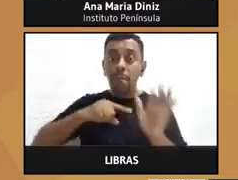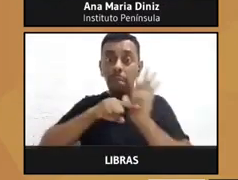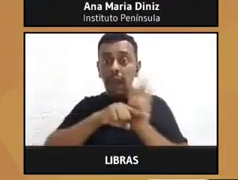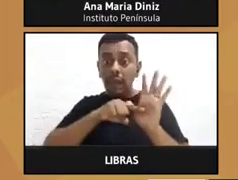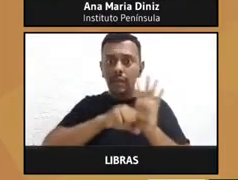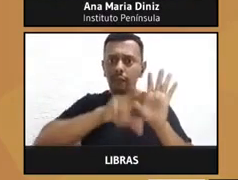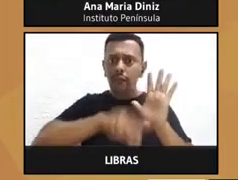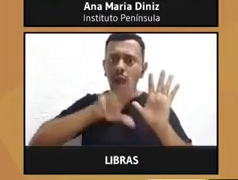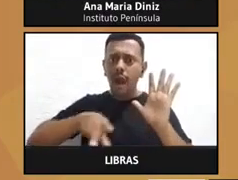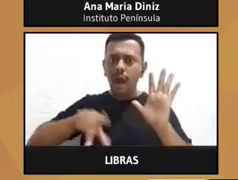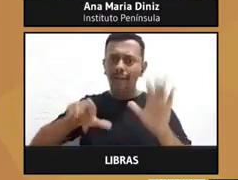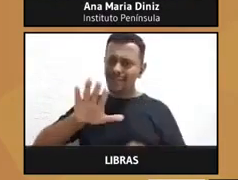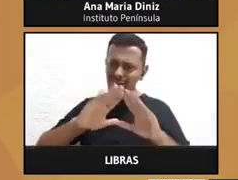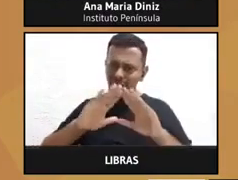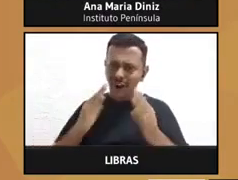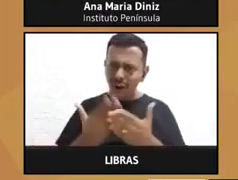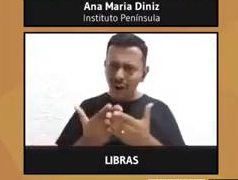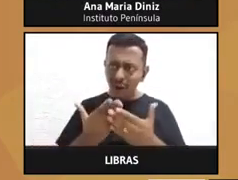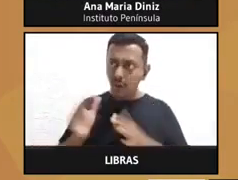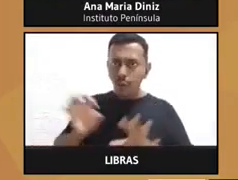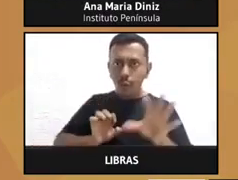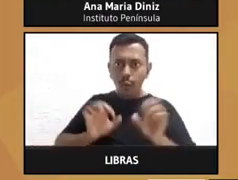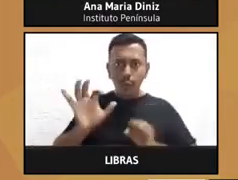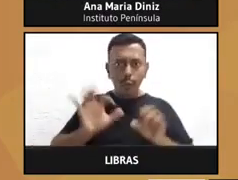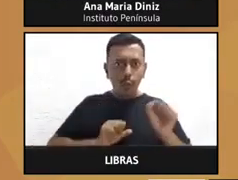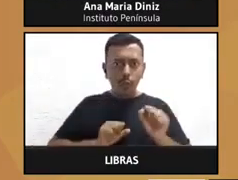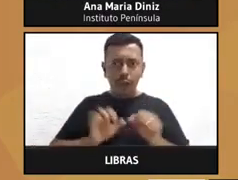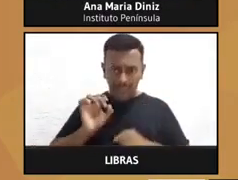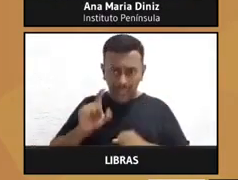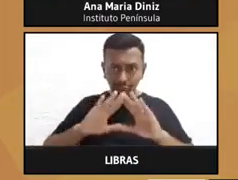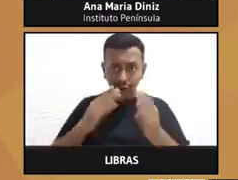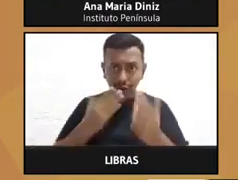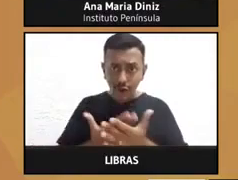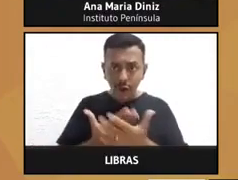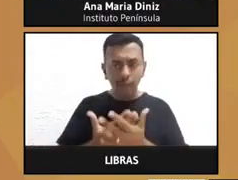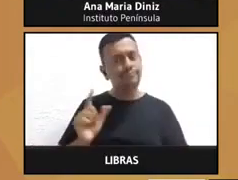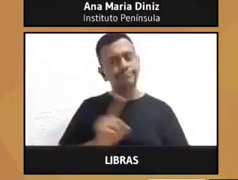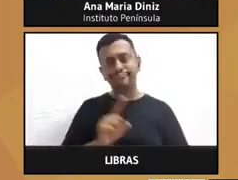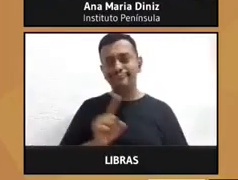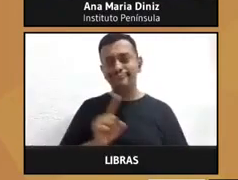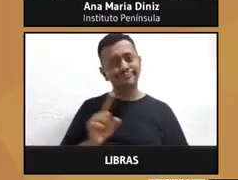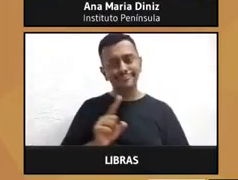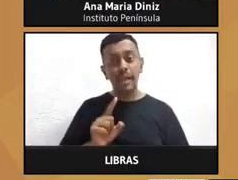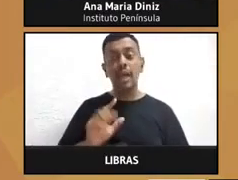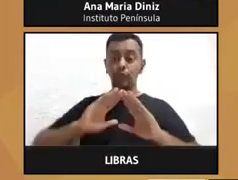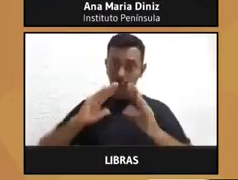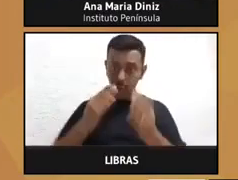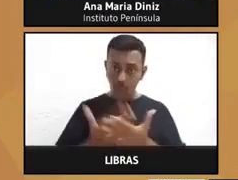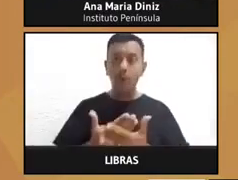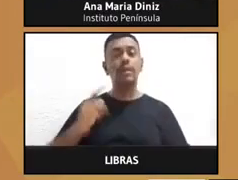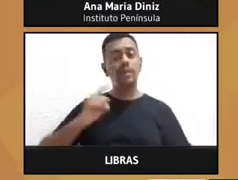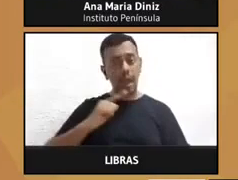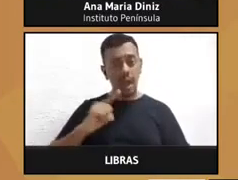que as pessoas se infectam. Na verdade, a escola é um local seguro e